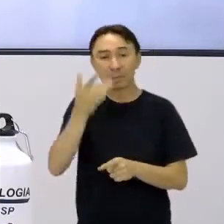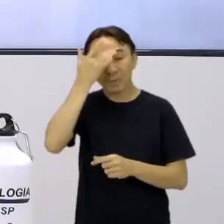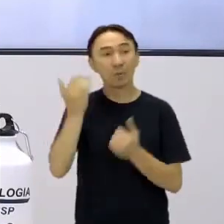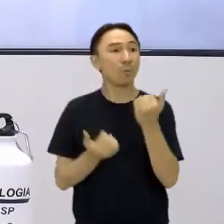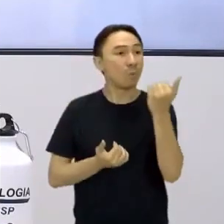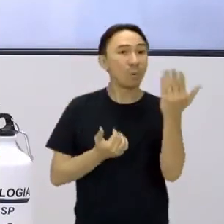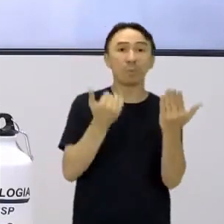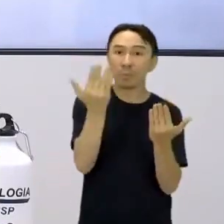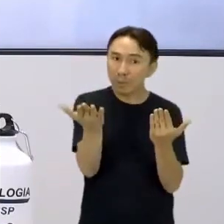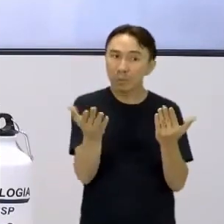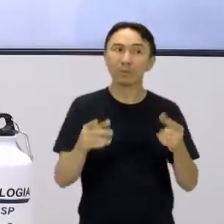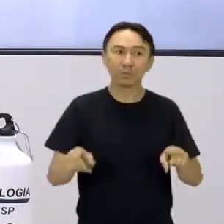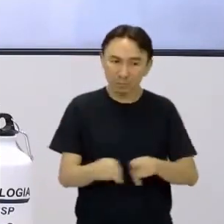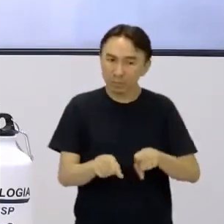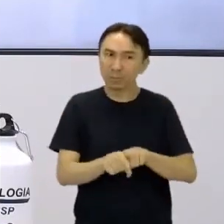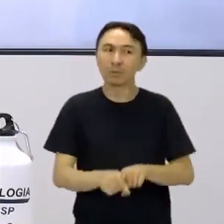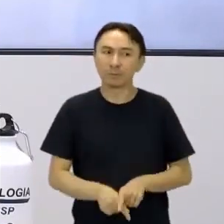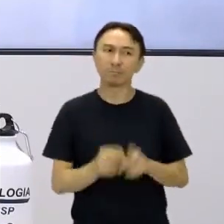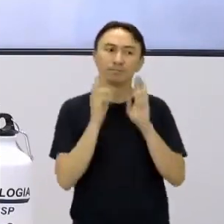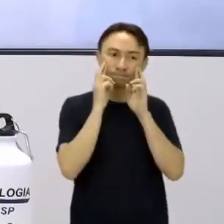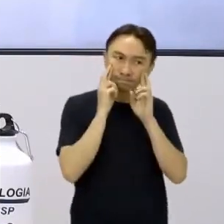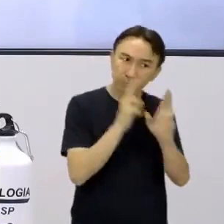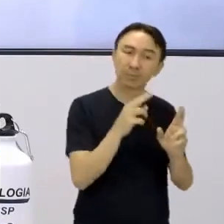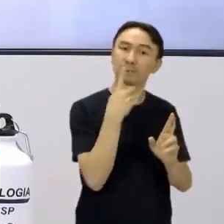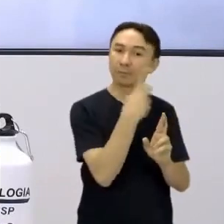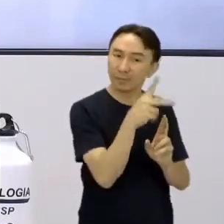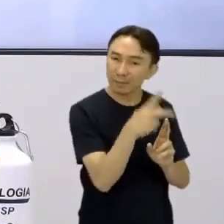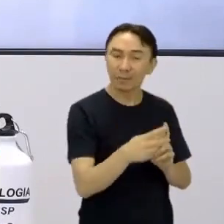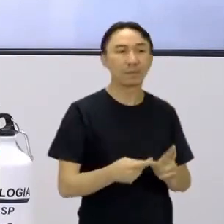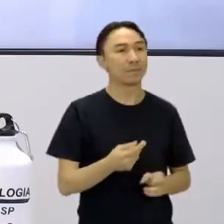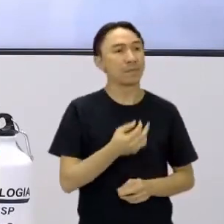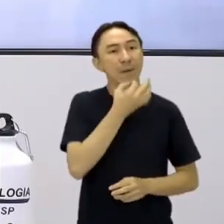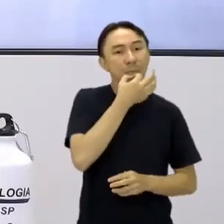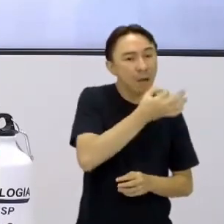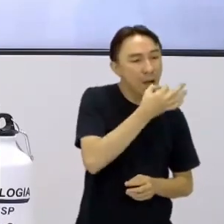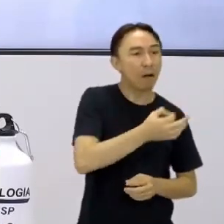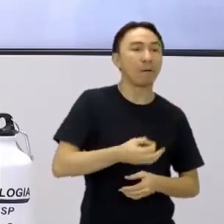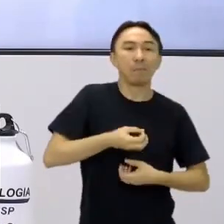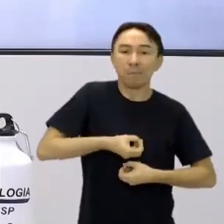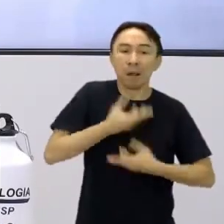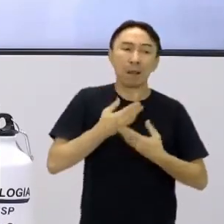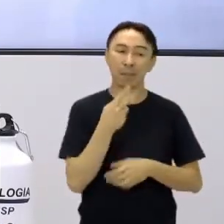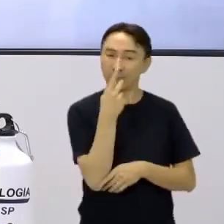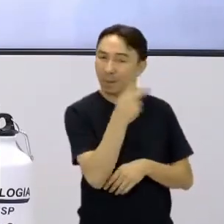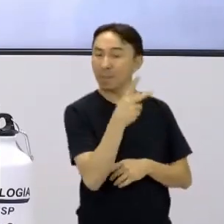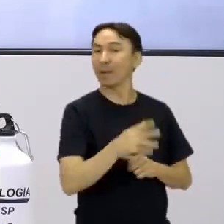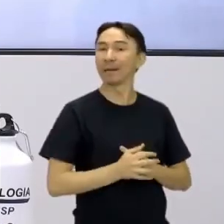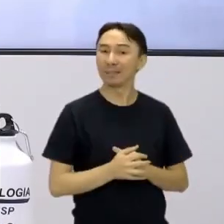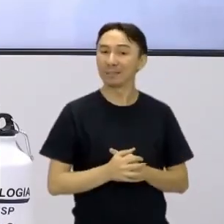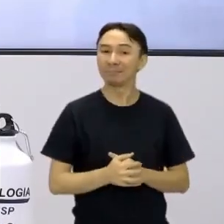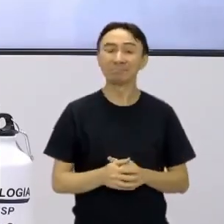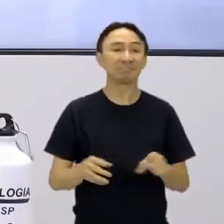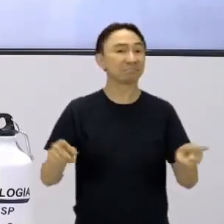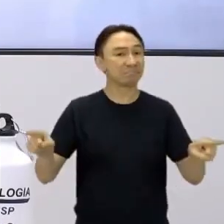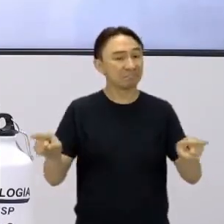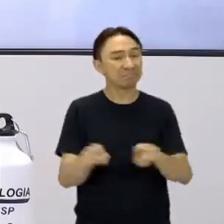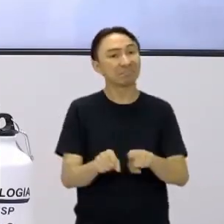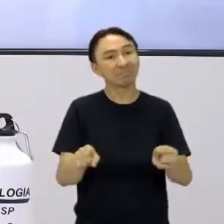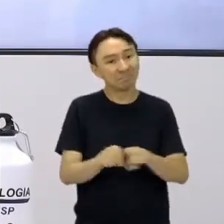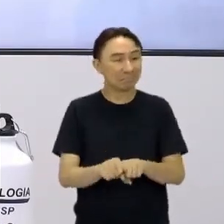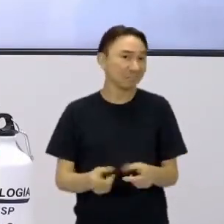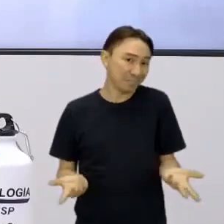E principalmente, por mais que a liberdade de expressão seja um direito, também é meu dever garantir que a minha liberdade de expressão não